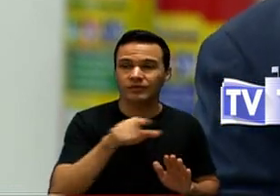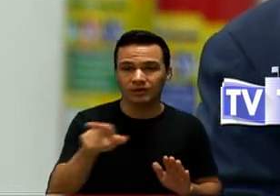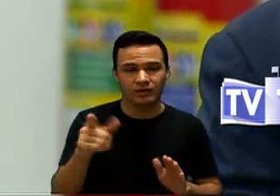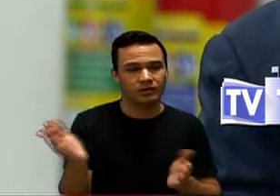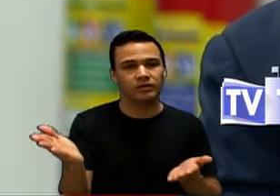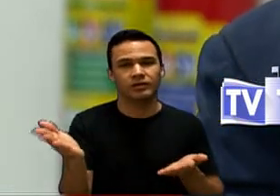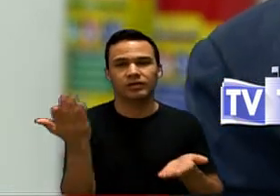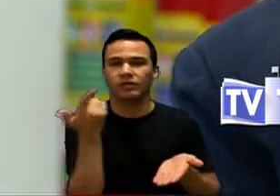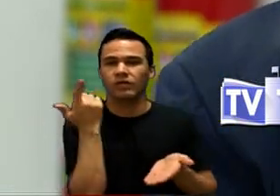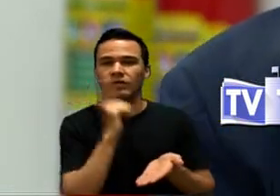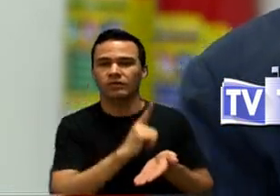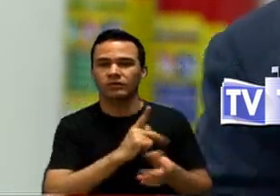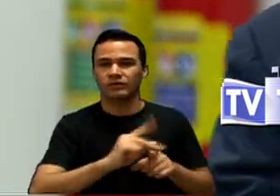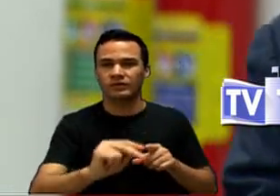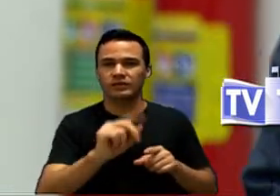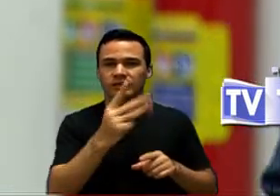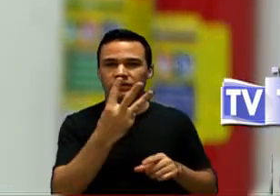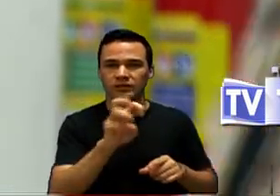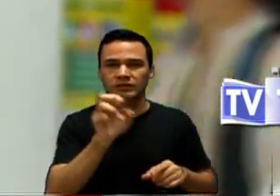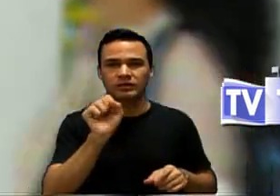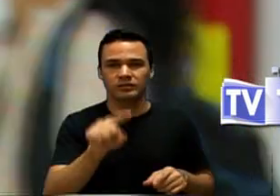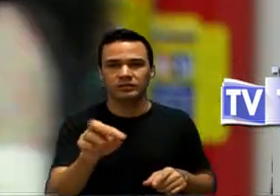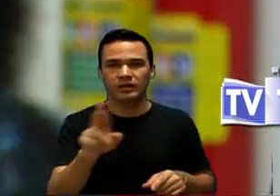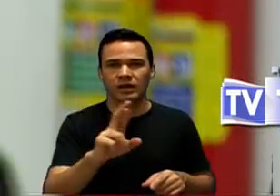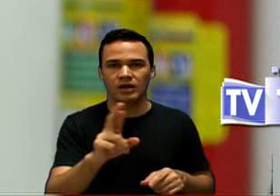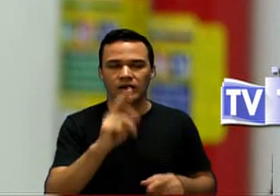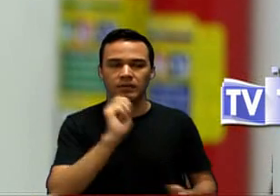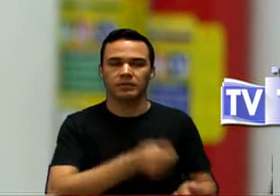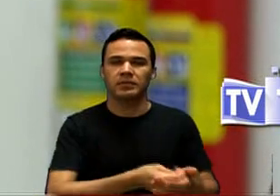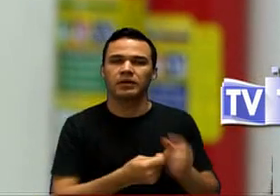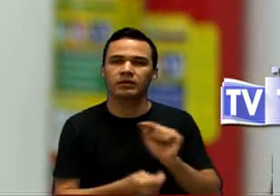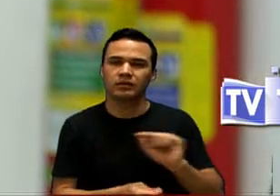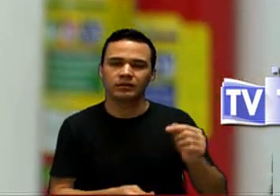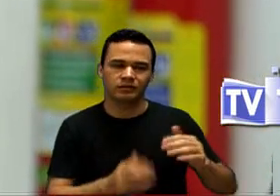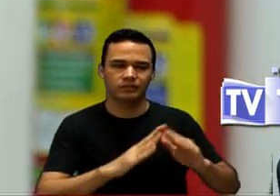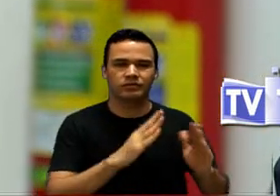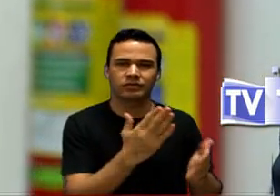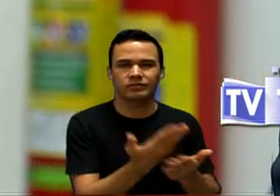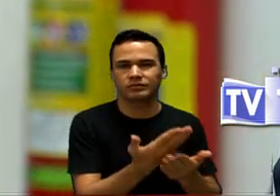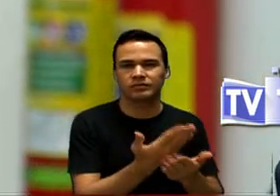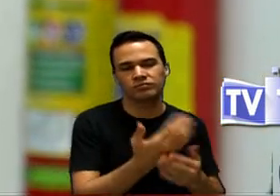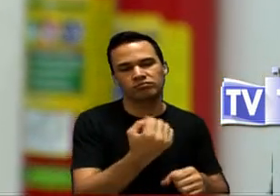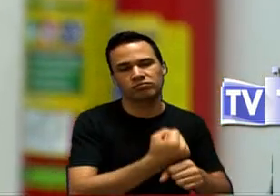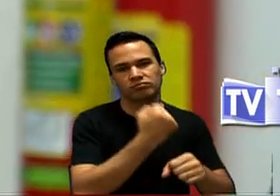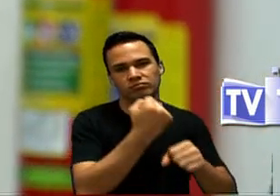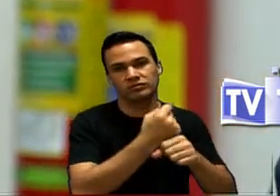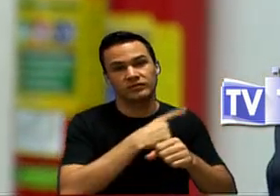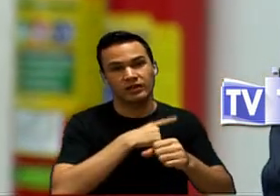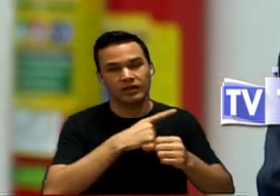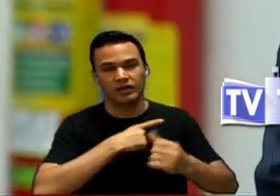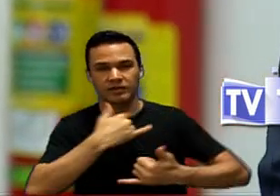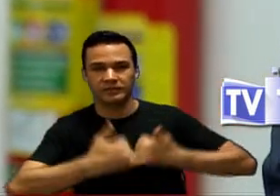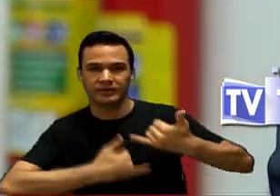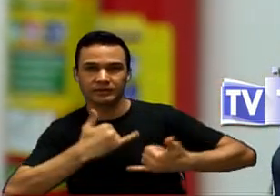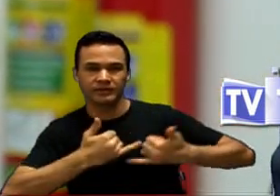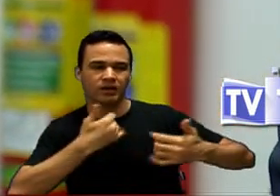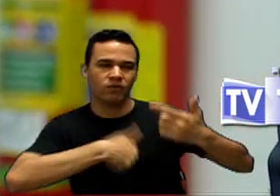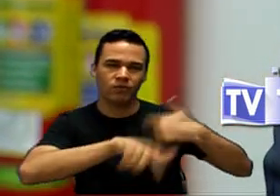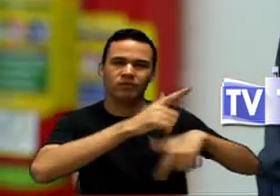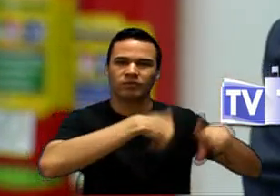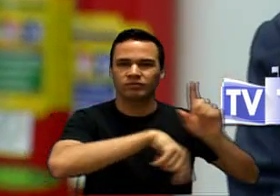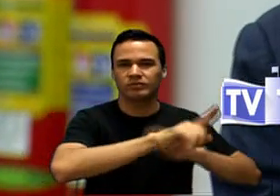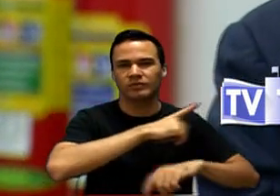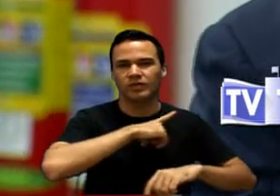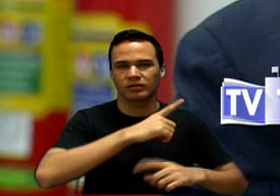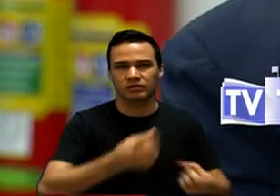contemplado, receberam aí R$35 mil, que foi investido na melhoria da escola. Colocaram agora lá um playground e outros benefícios na escola